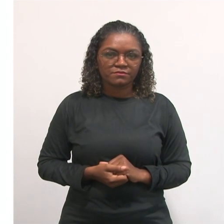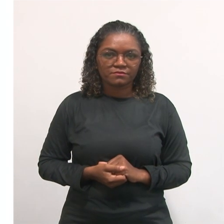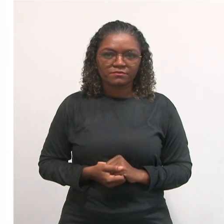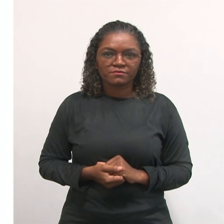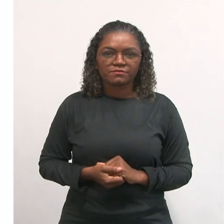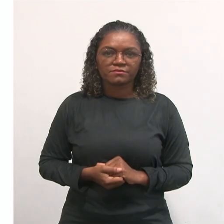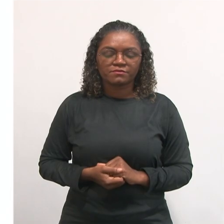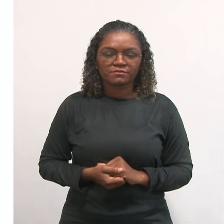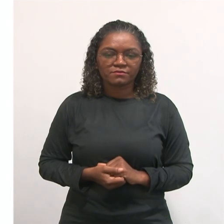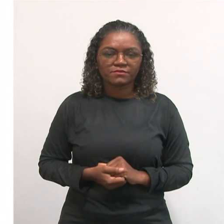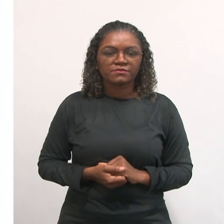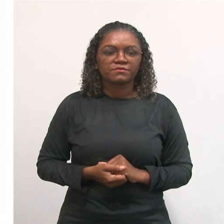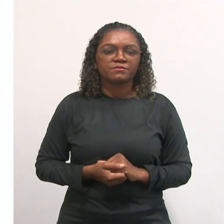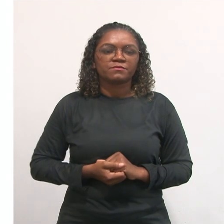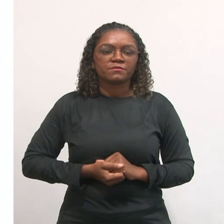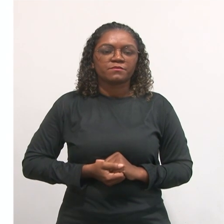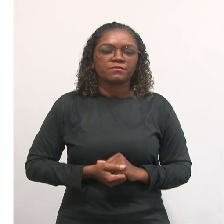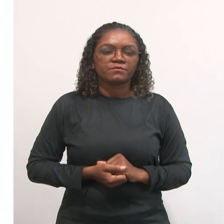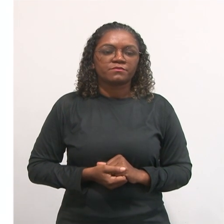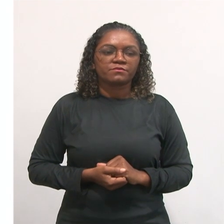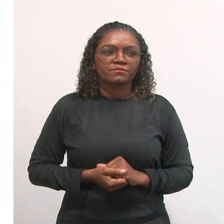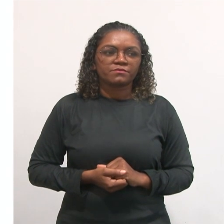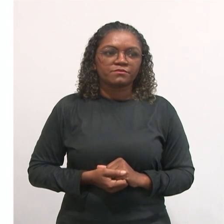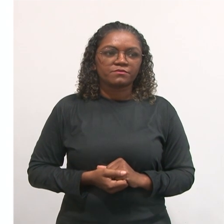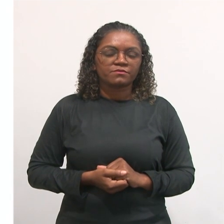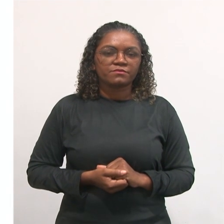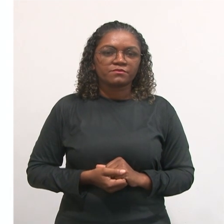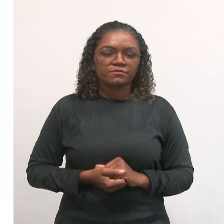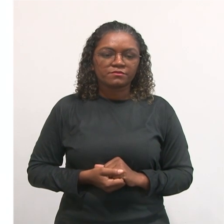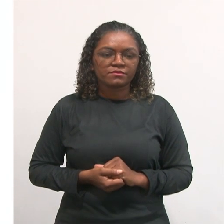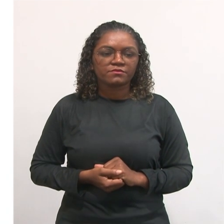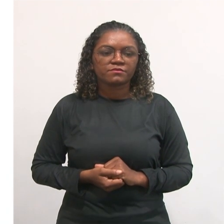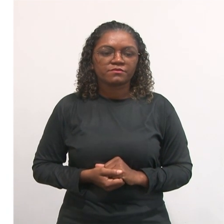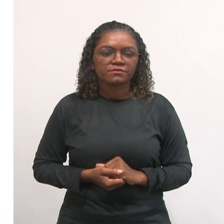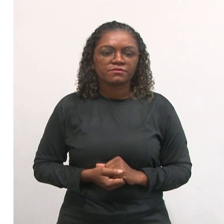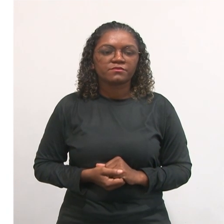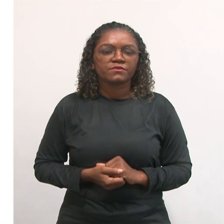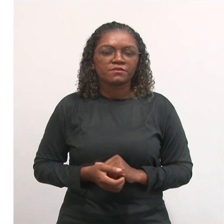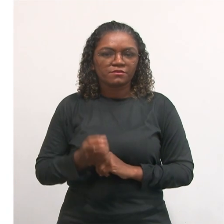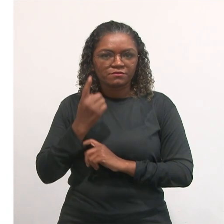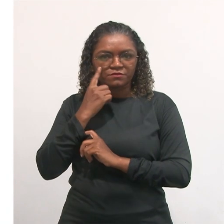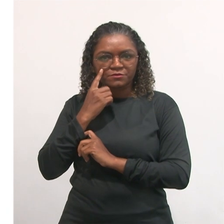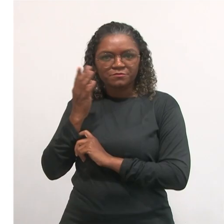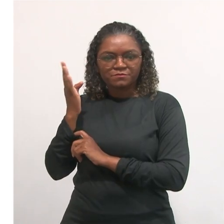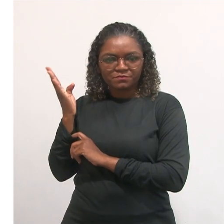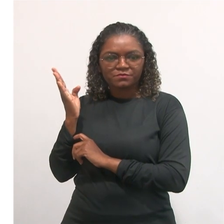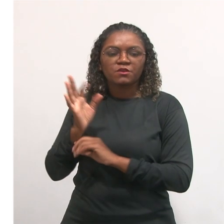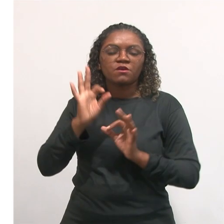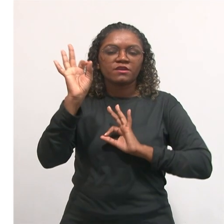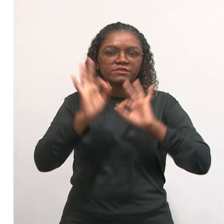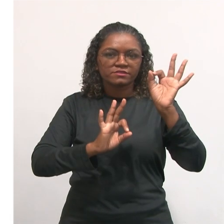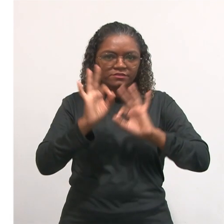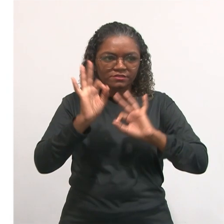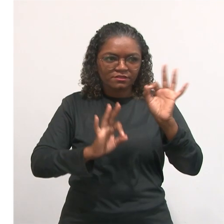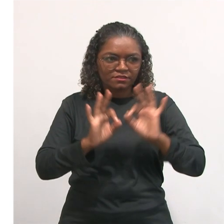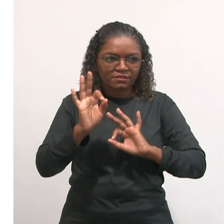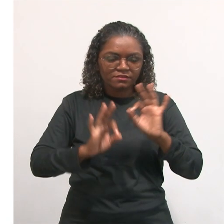você interpretar a informação, né? Então, esse era o hall do jeito que a gente tinha organizado, mas do jeito que está aqui ainda